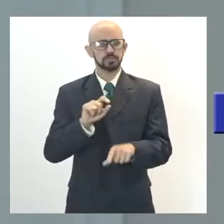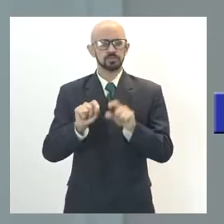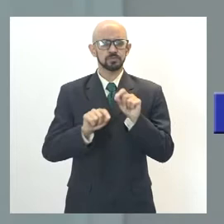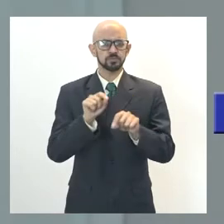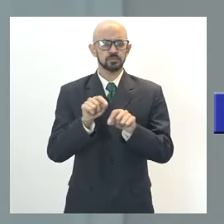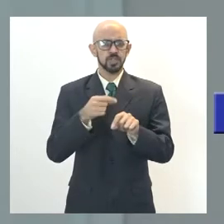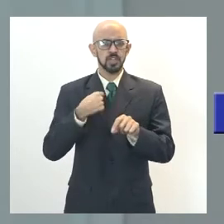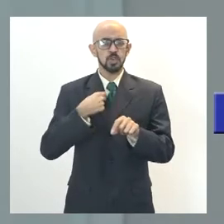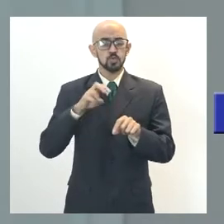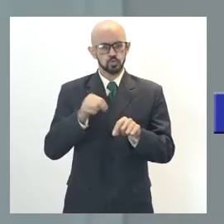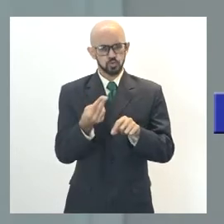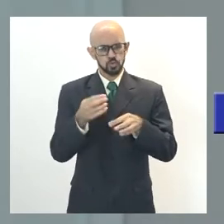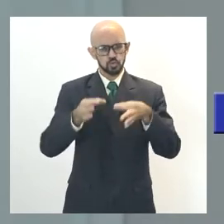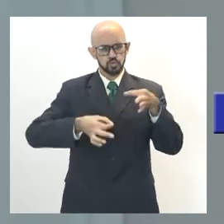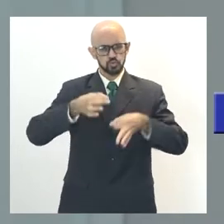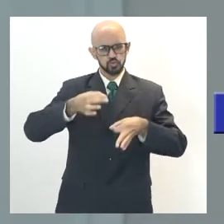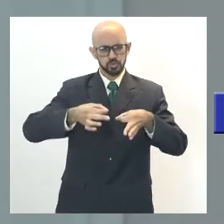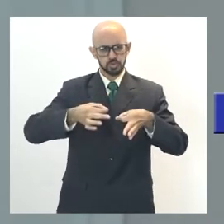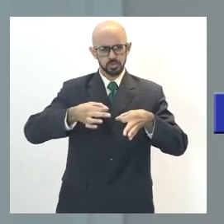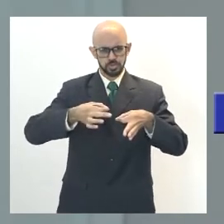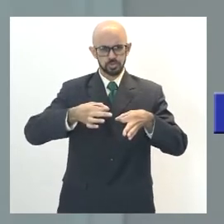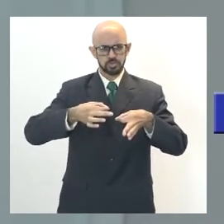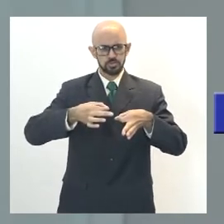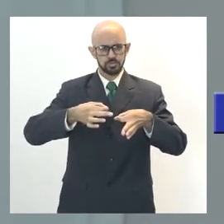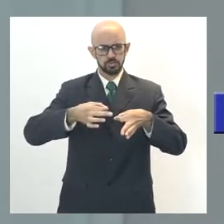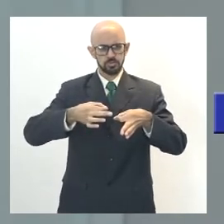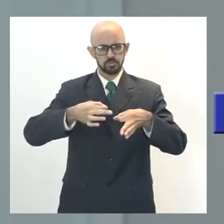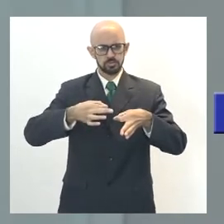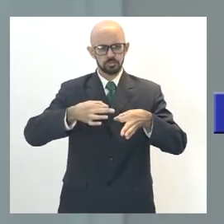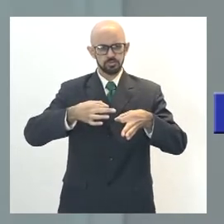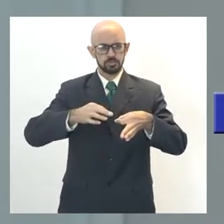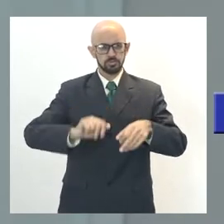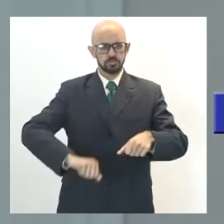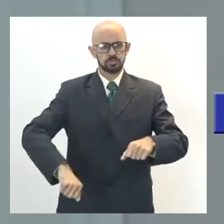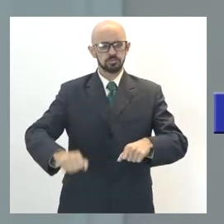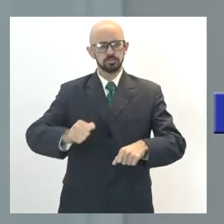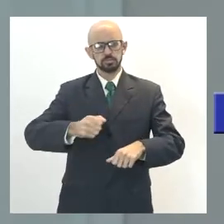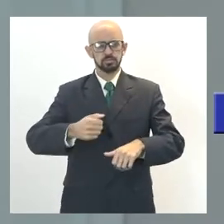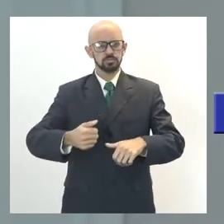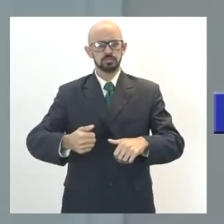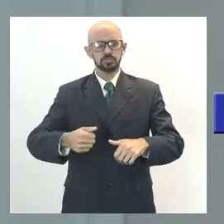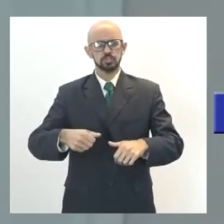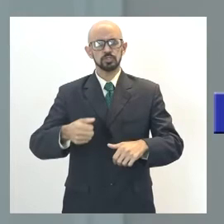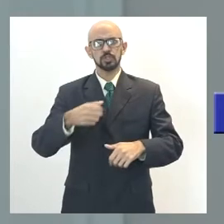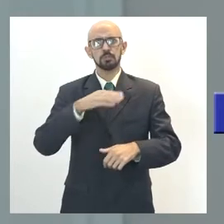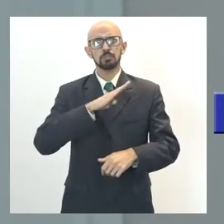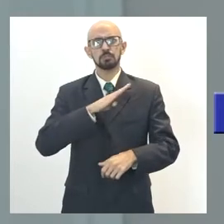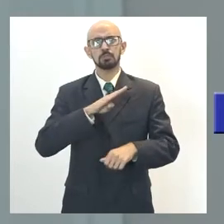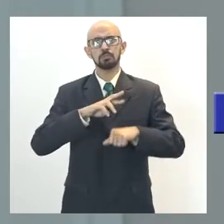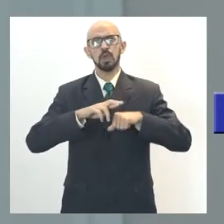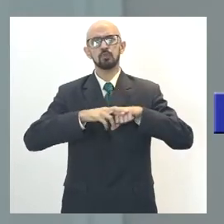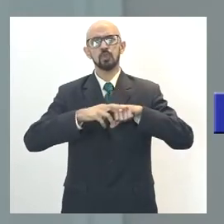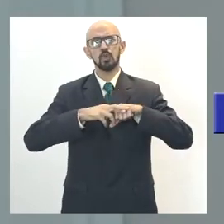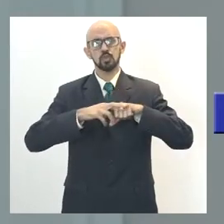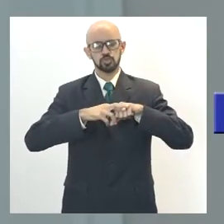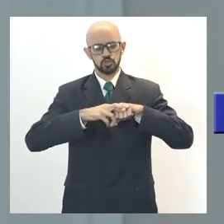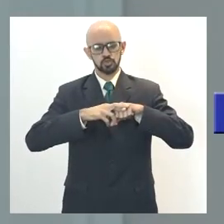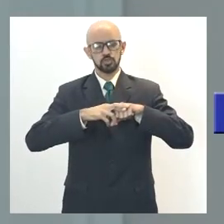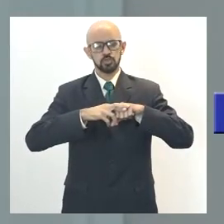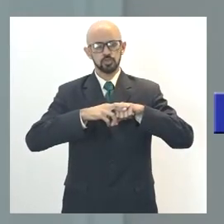mais tradução Juiz de Direito titular da 2ª vara criminal de Belford Roxo afastado para exercia